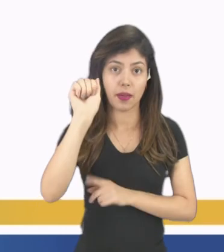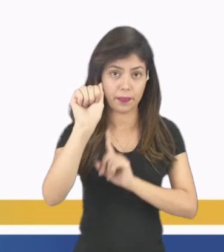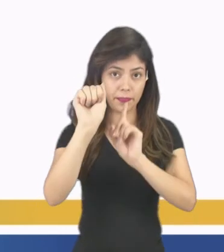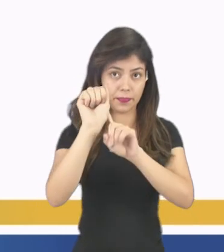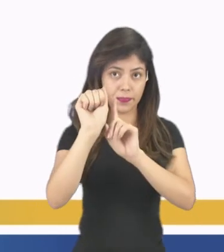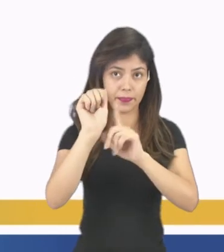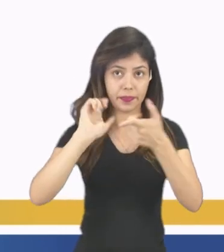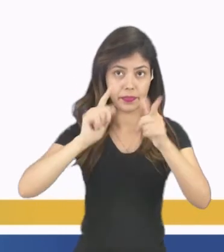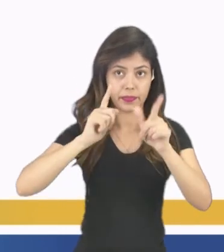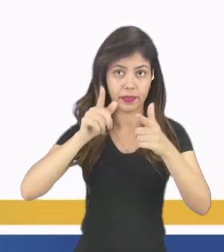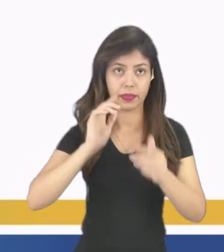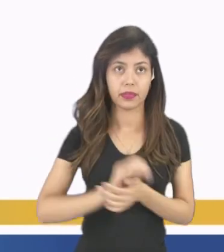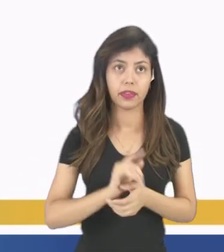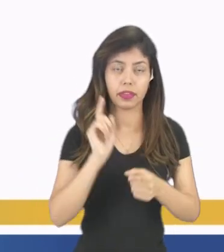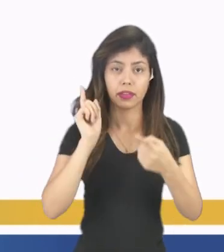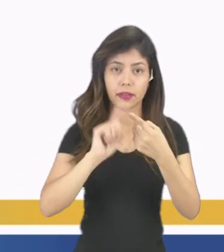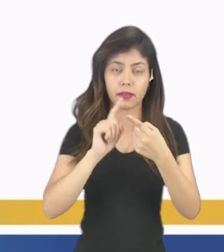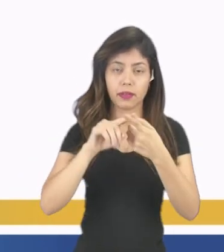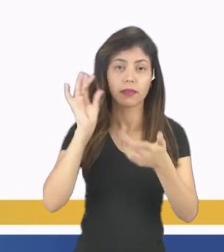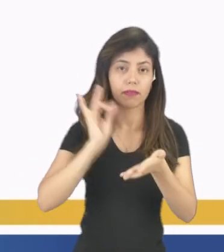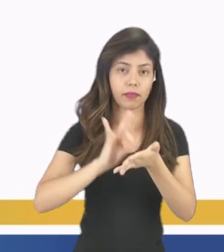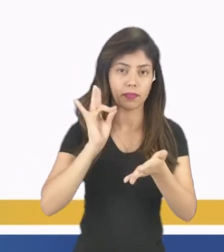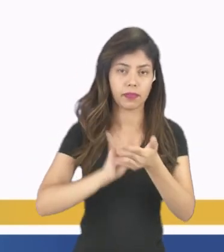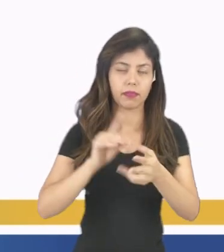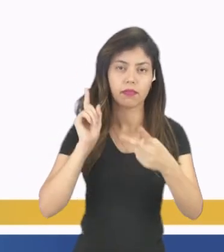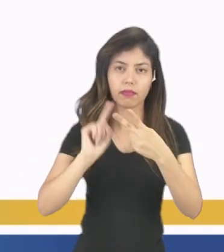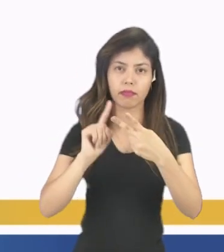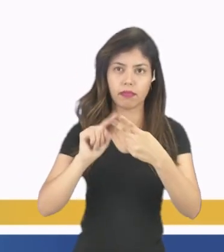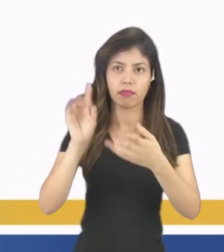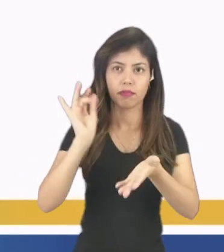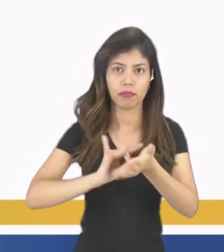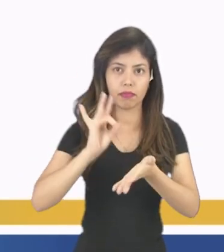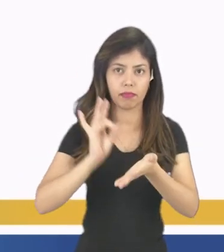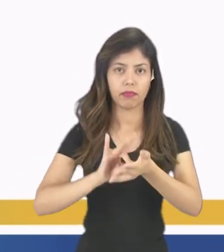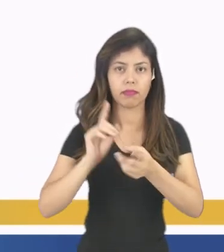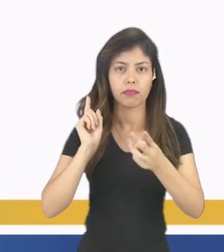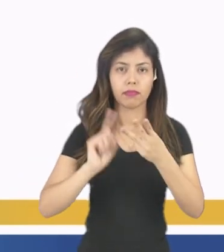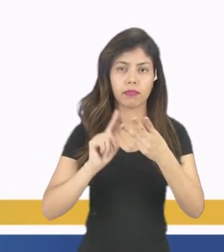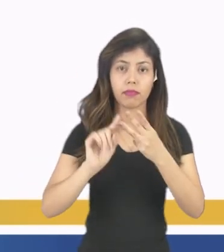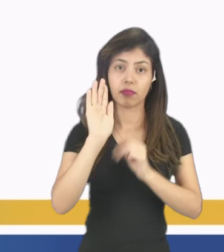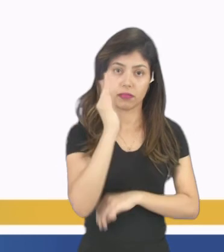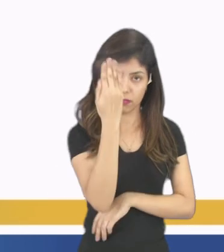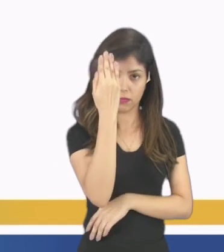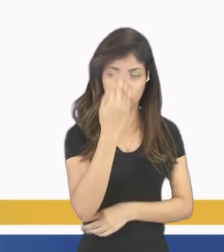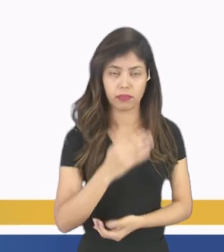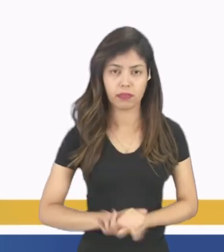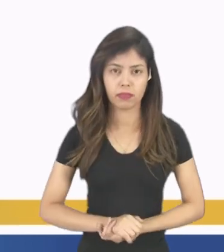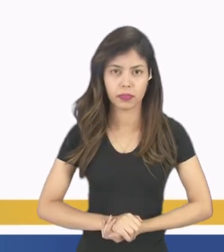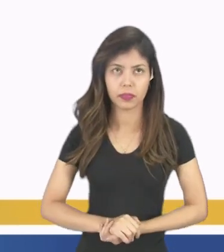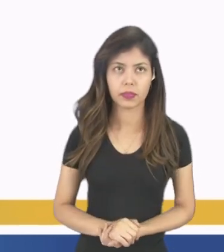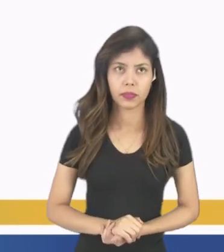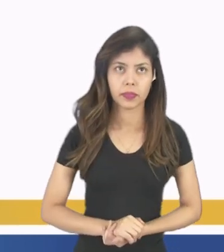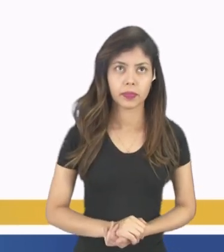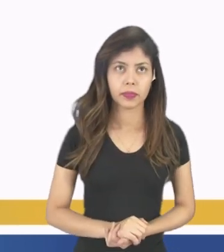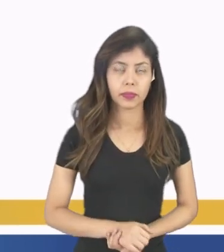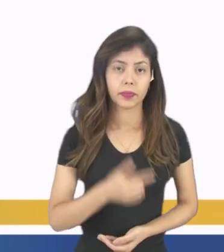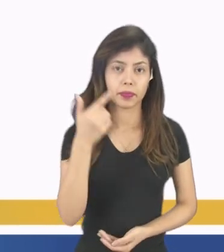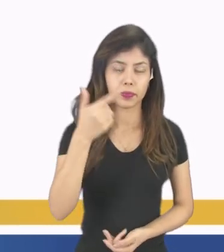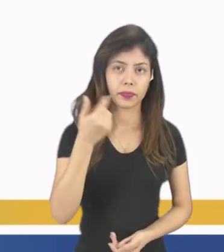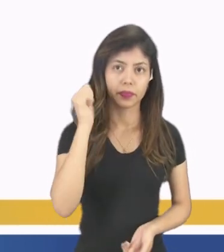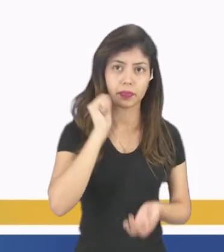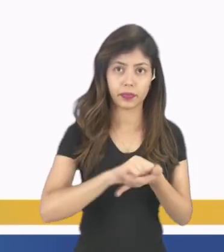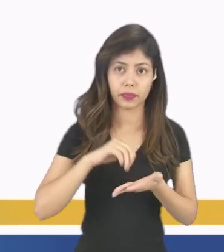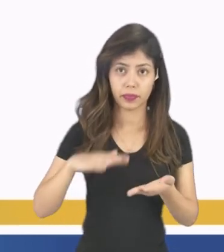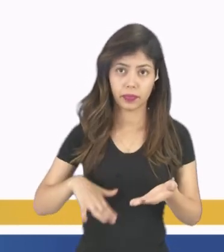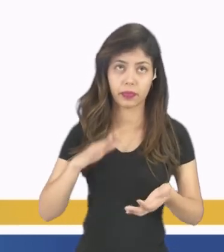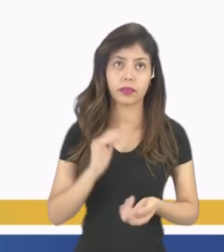nós temos primeira verdadeira, a segunda é verdadeira e a terceira ela é falsa. Segundo,